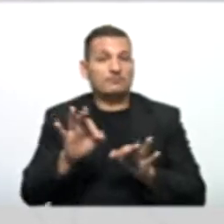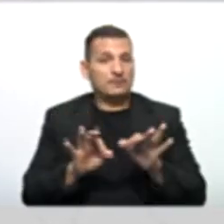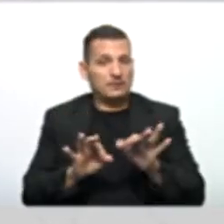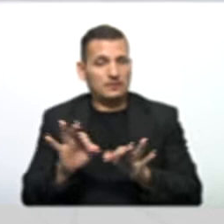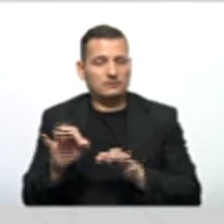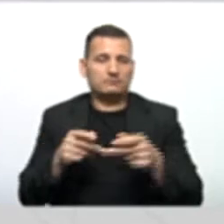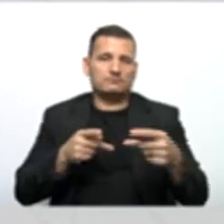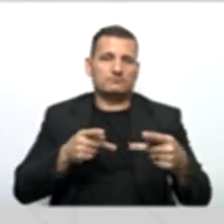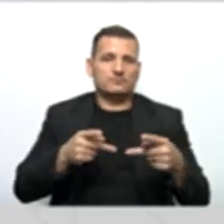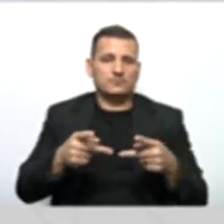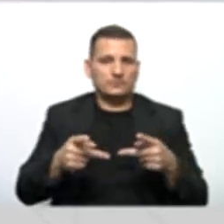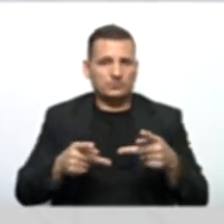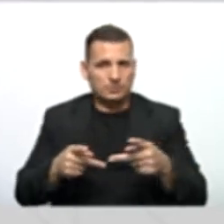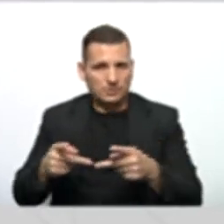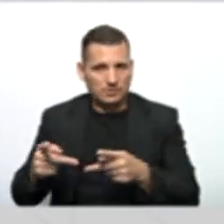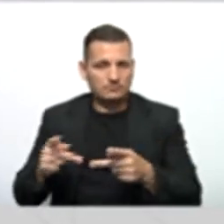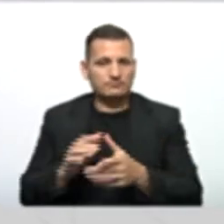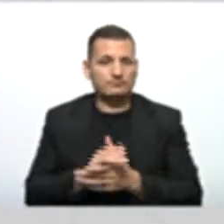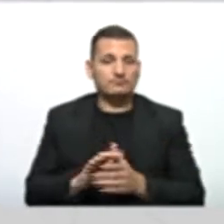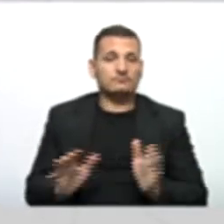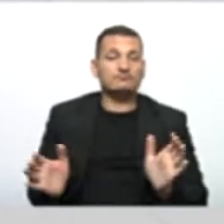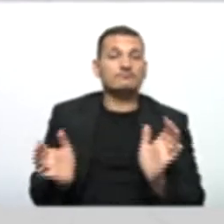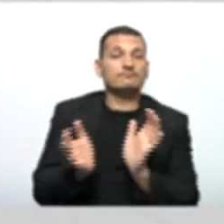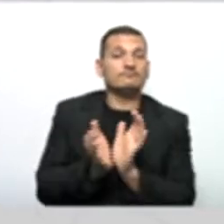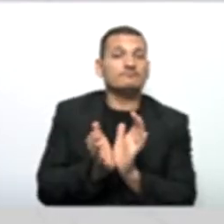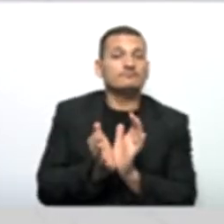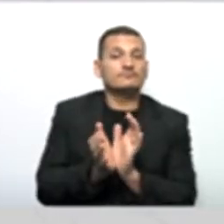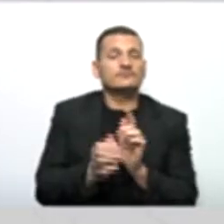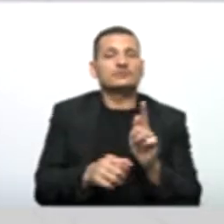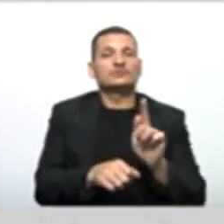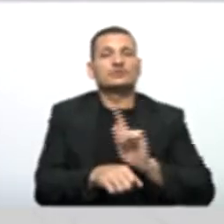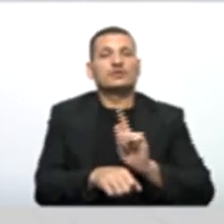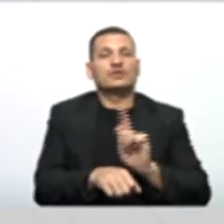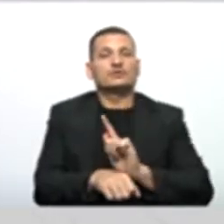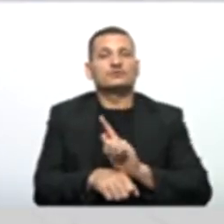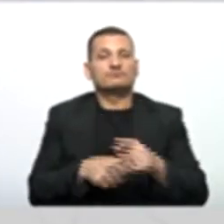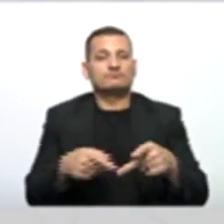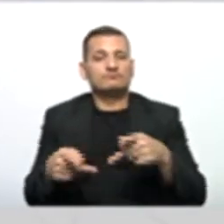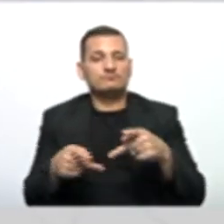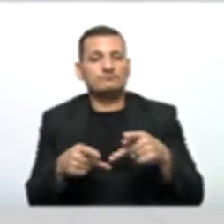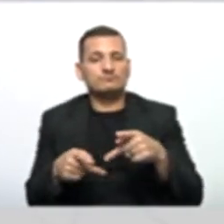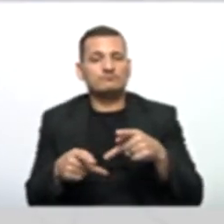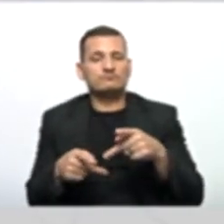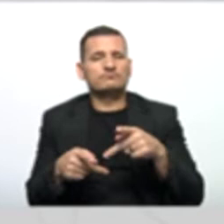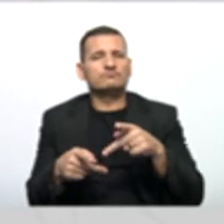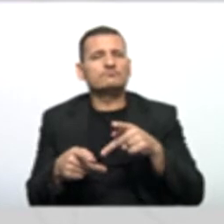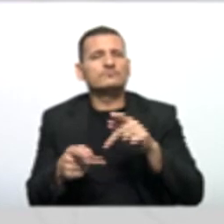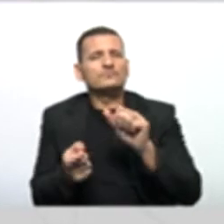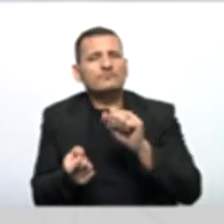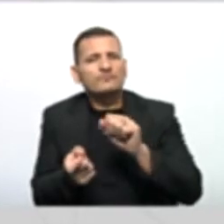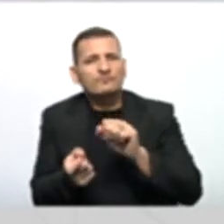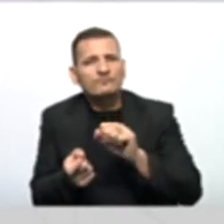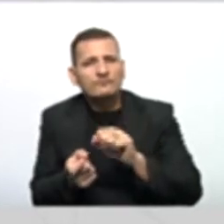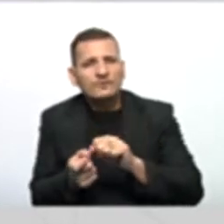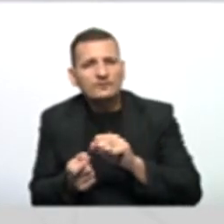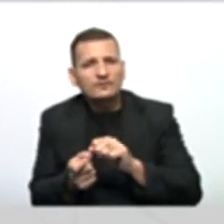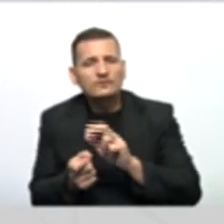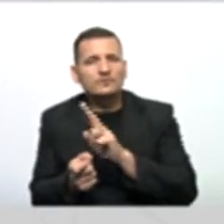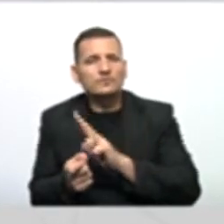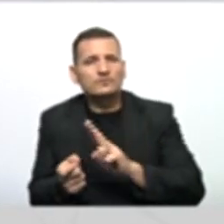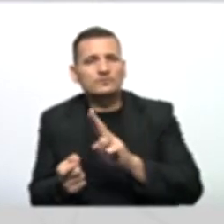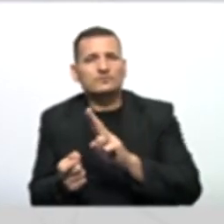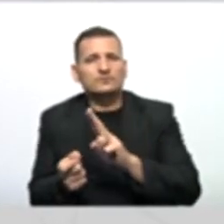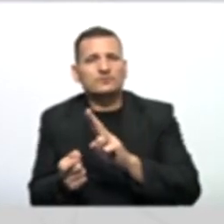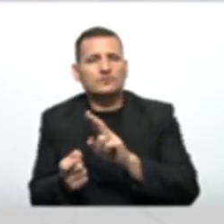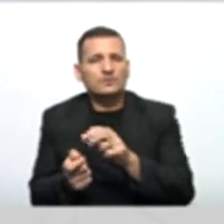A equipe e o gerente do projeto. Execução, controle e gerenciamento do